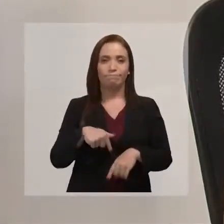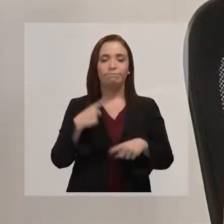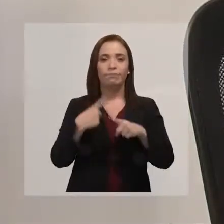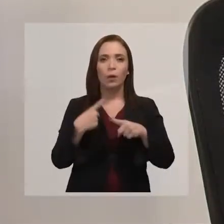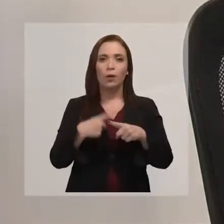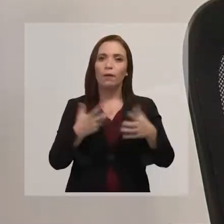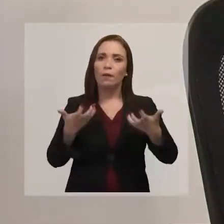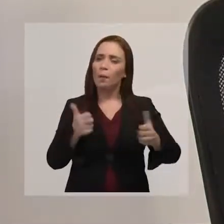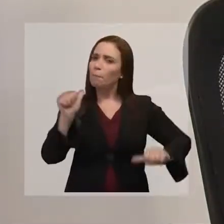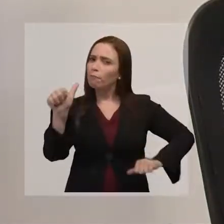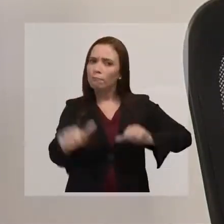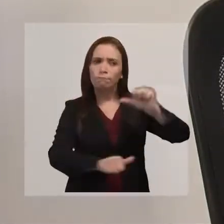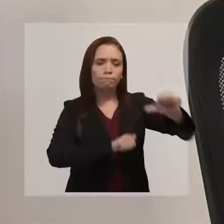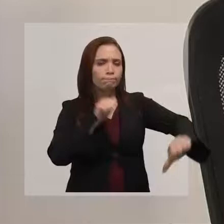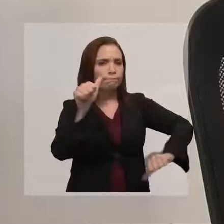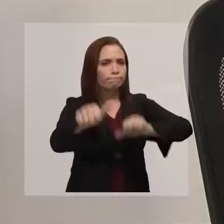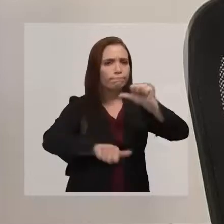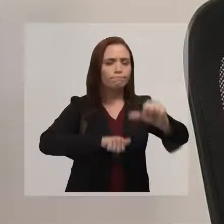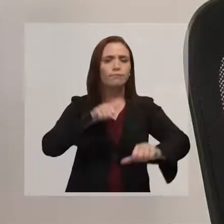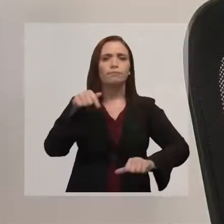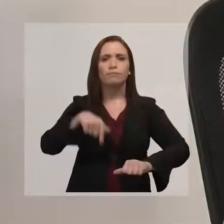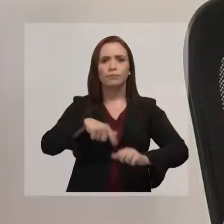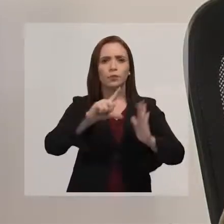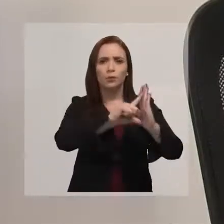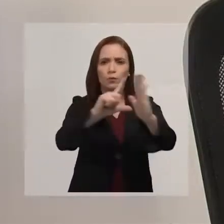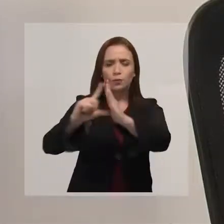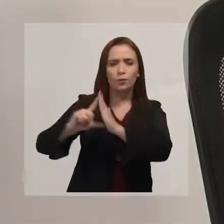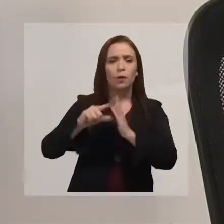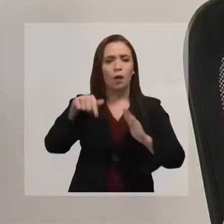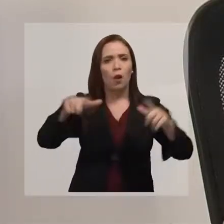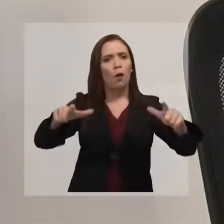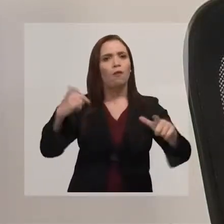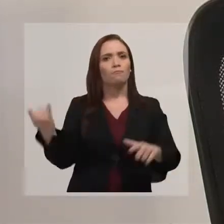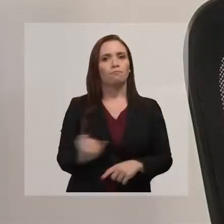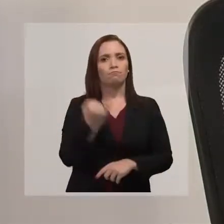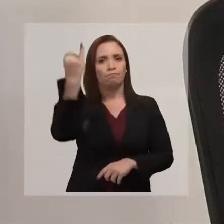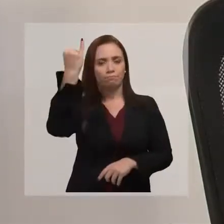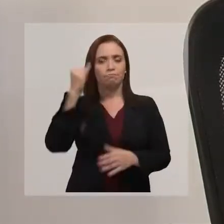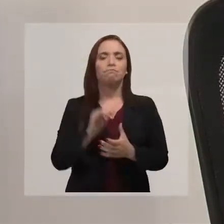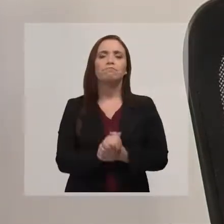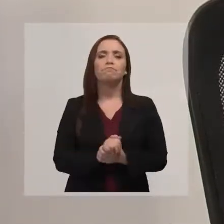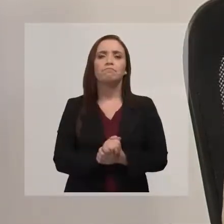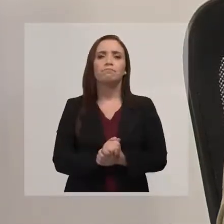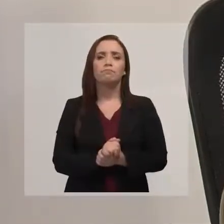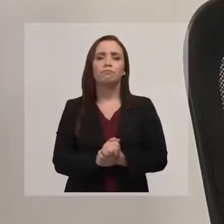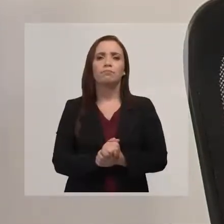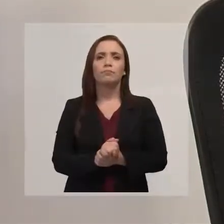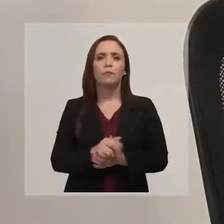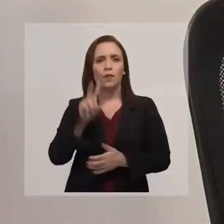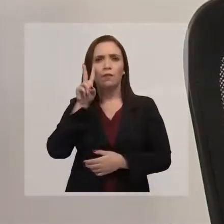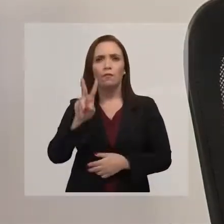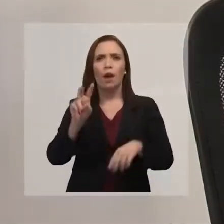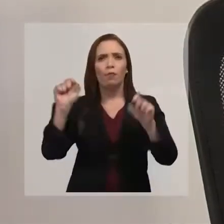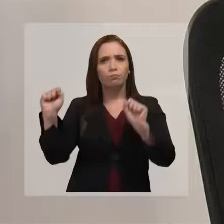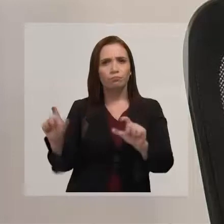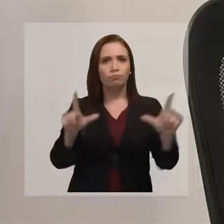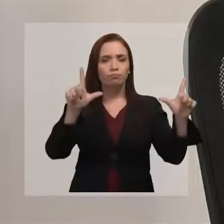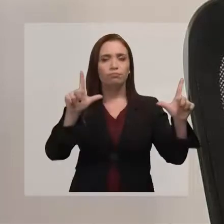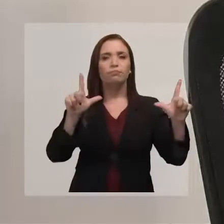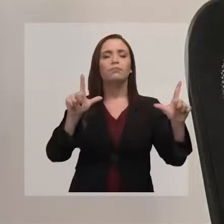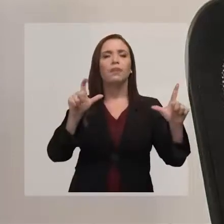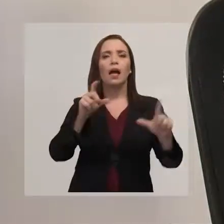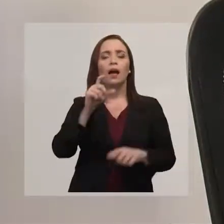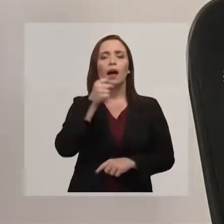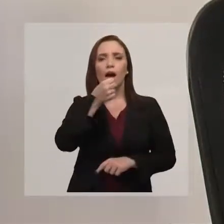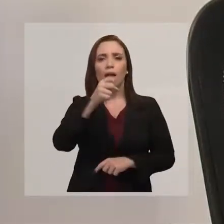na verdade, fazer um ordenamento na ocupação daquele espaço importante da cidade de Fortaleza. Nós vamos ver aqui uma matéria, uma reportagem da